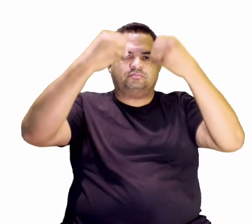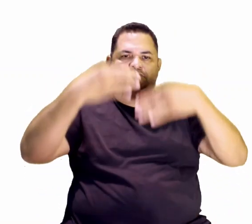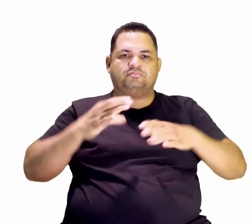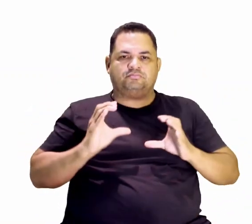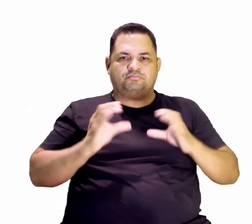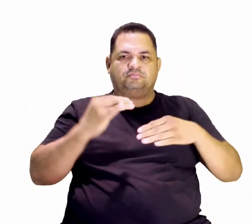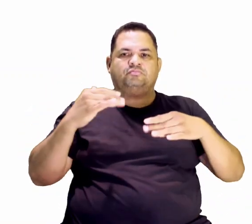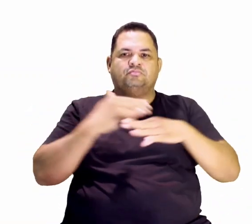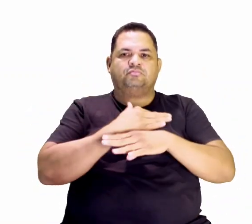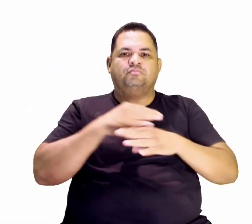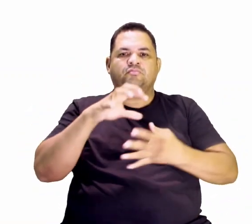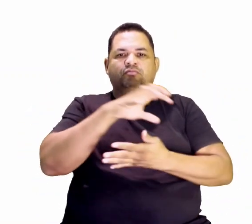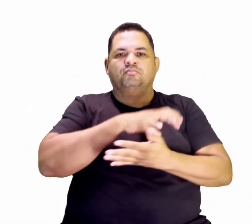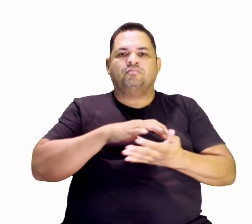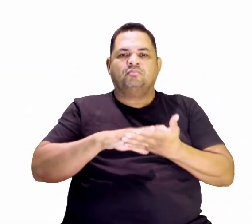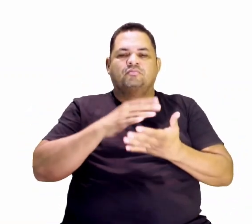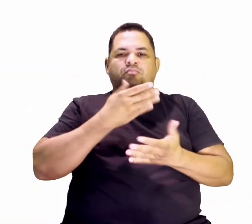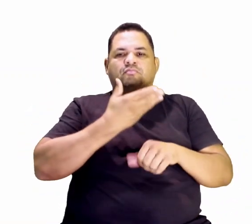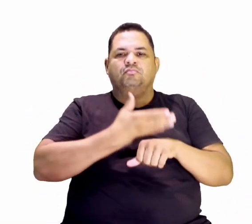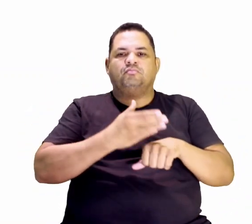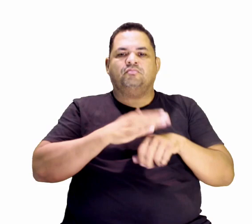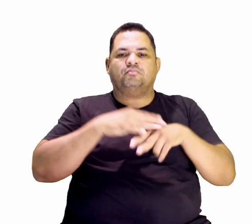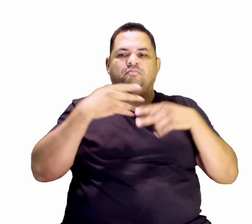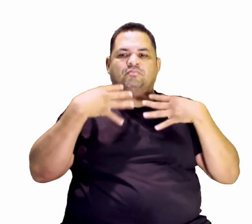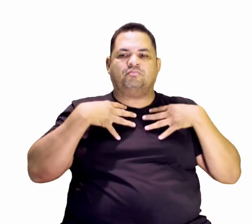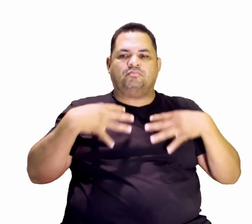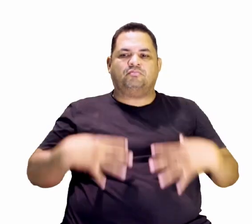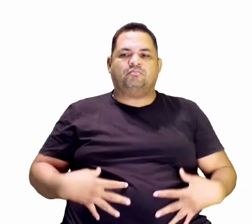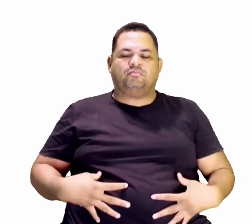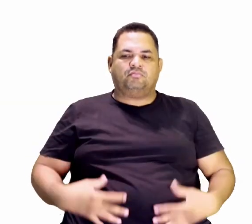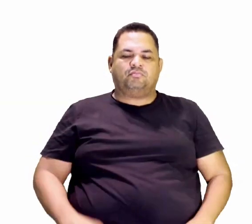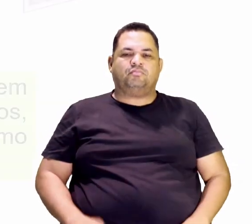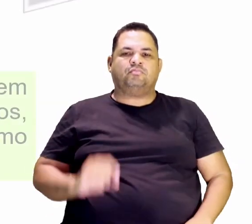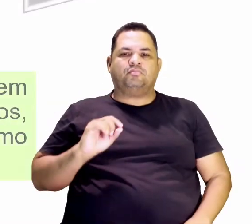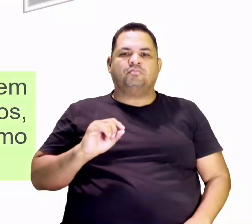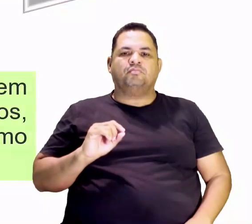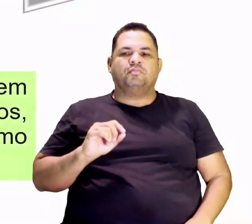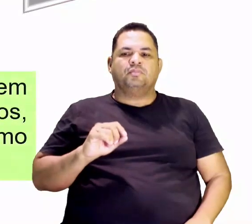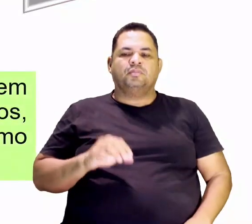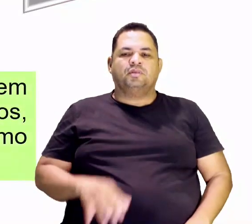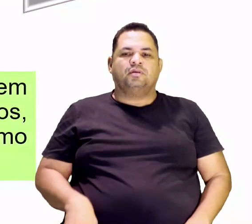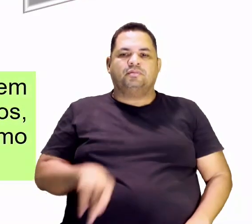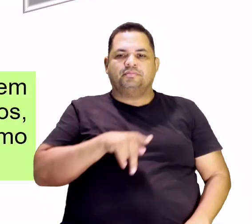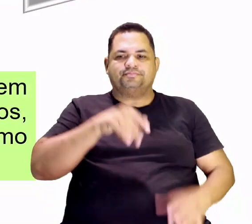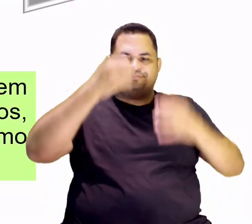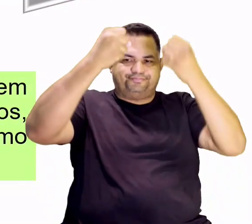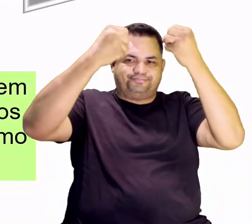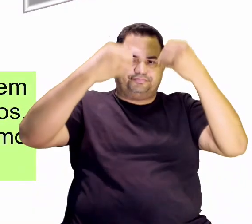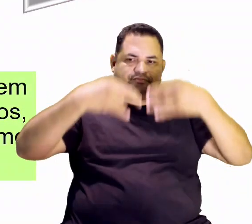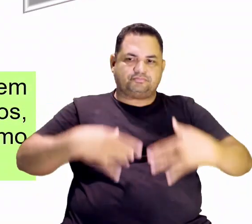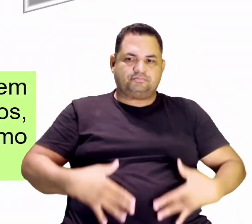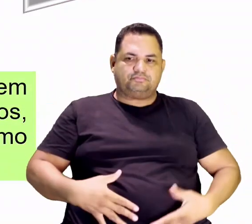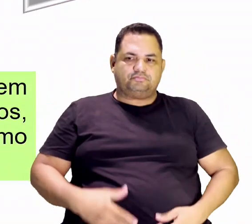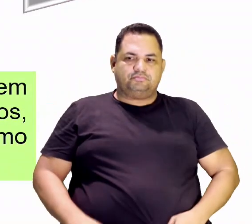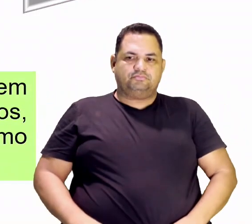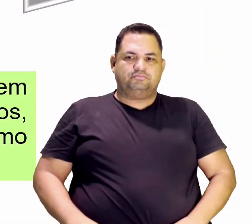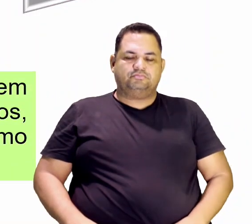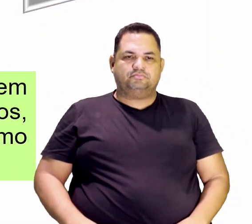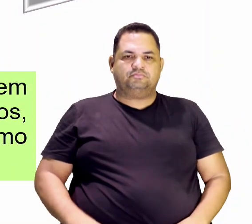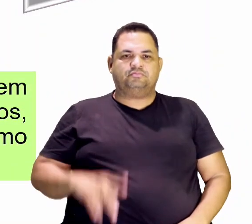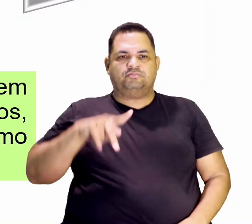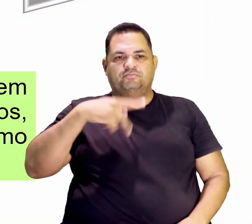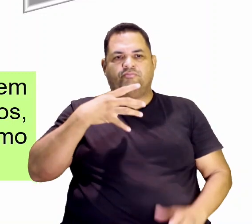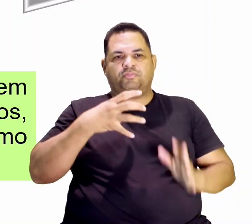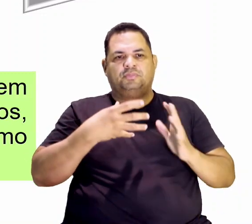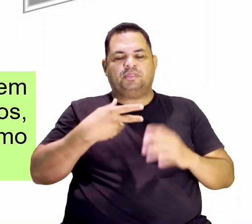suas manifestações nas práticas corporais. O que a prof mencionou? Mencionou-se aqui os sentidos